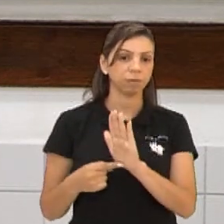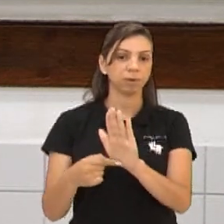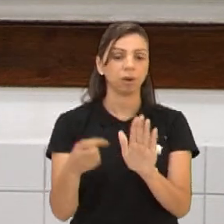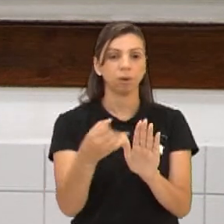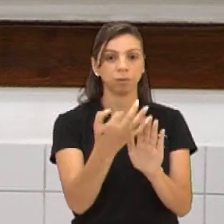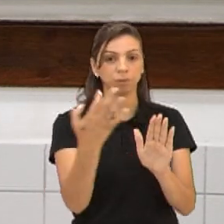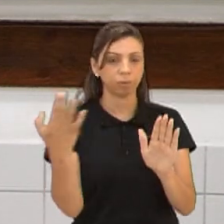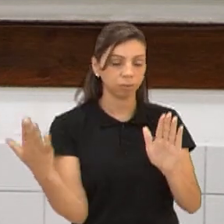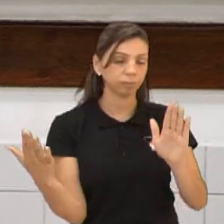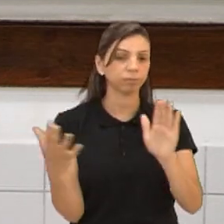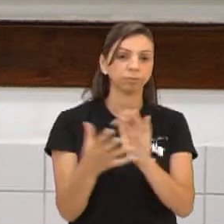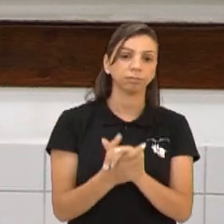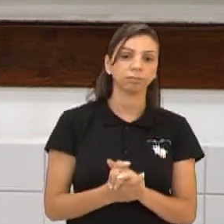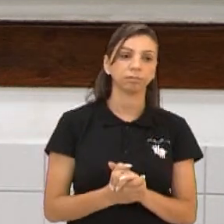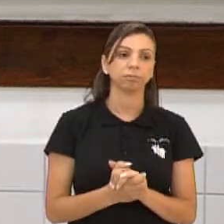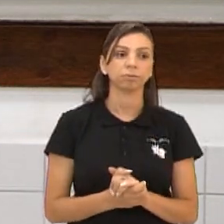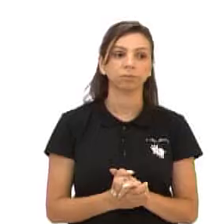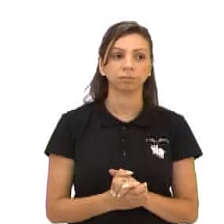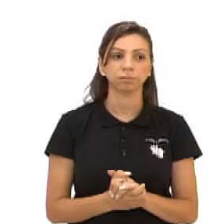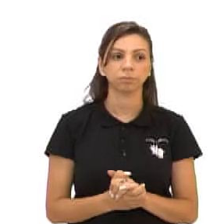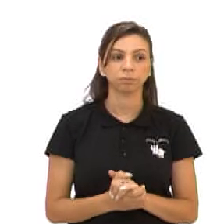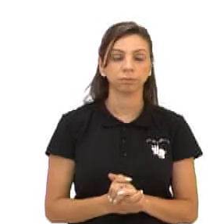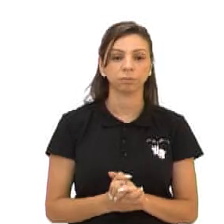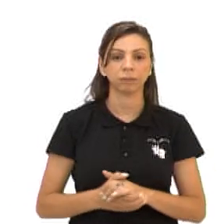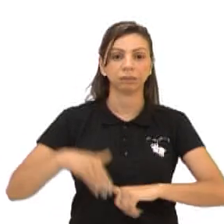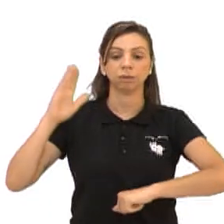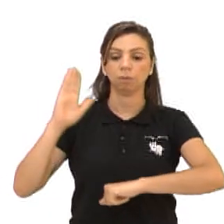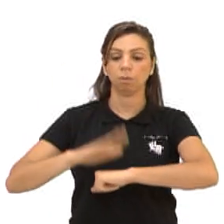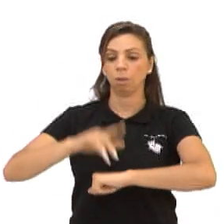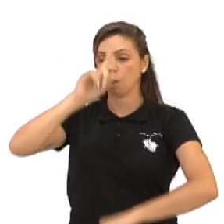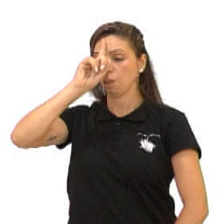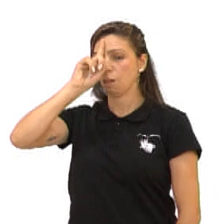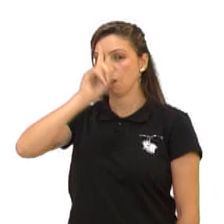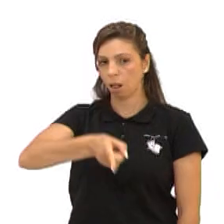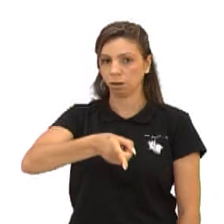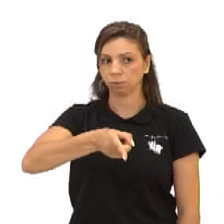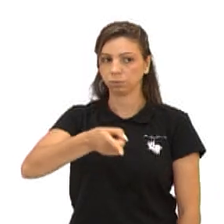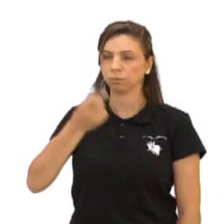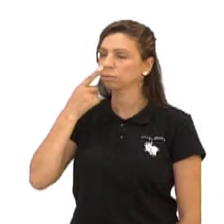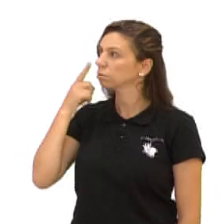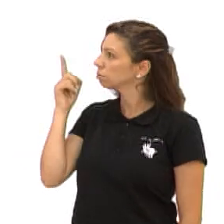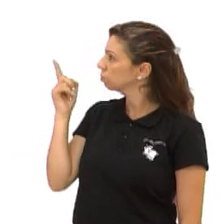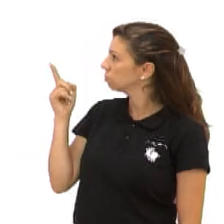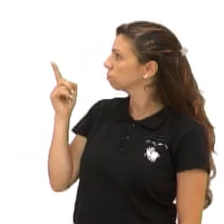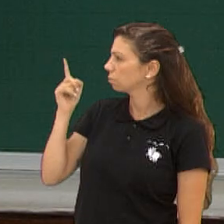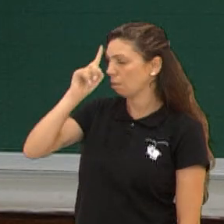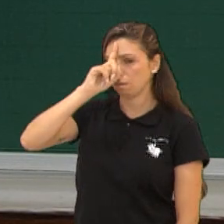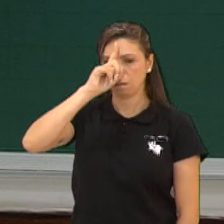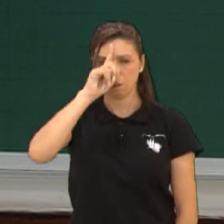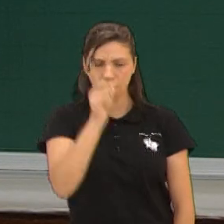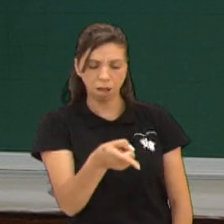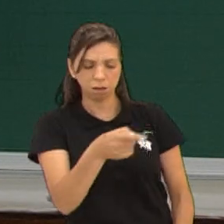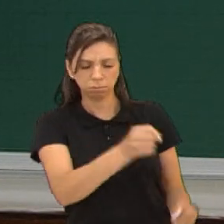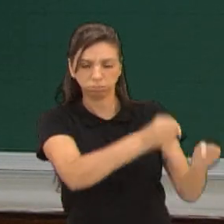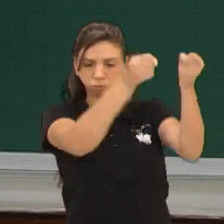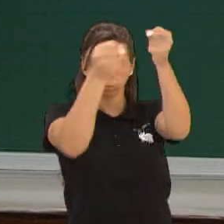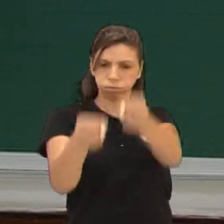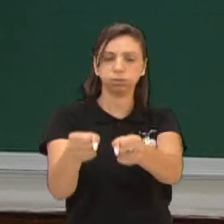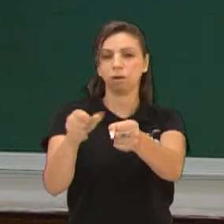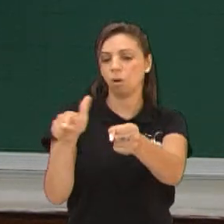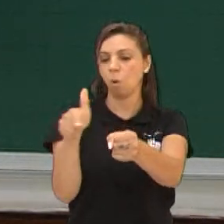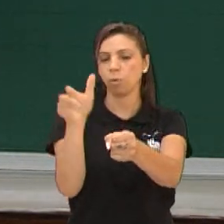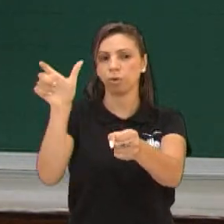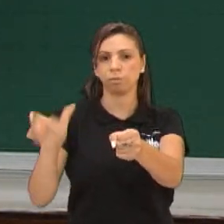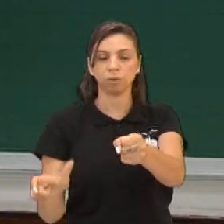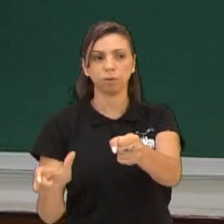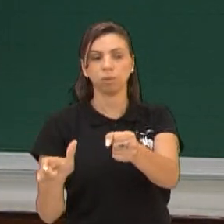nós temos uma falácia é chamada de autoridade vejam aqui né autoridade se sobrepondo a